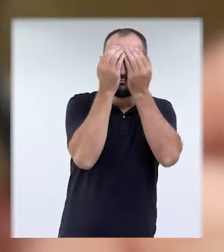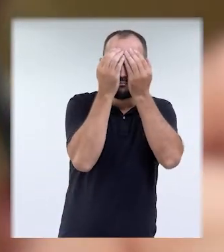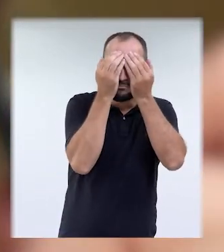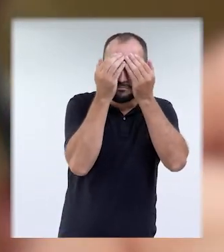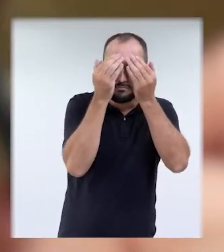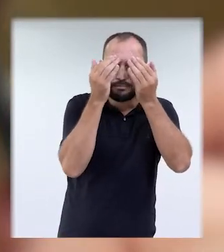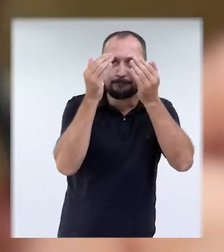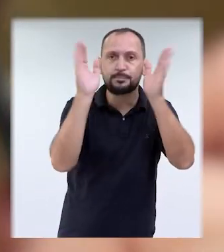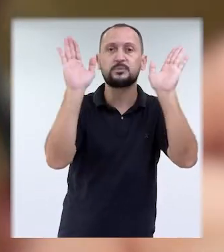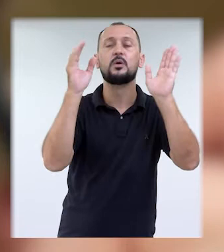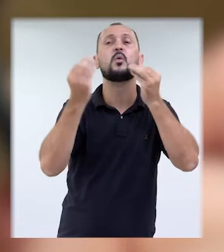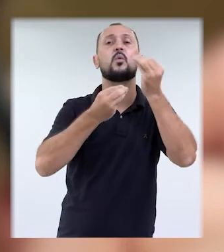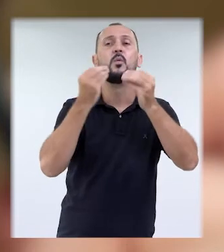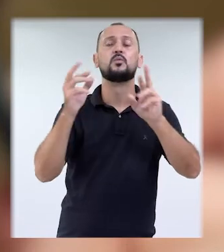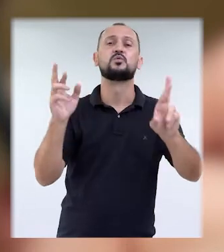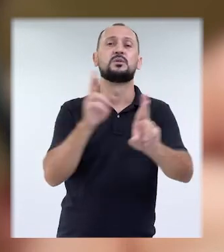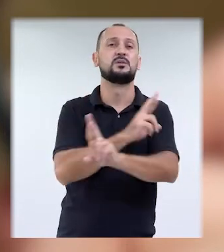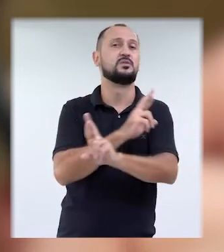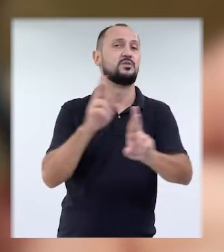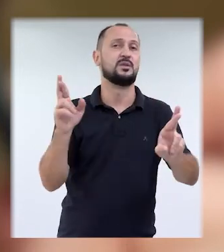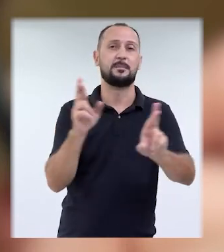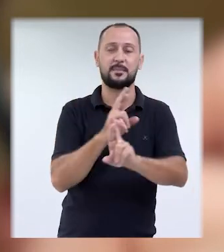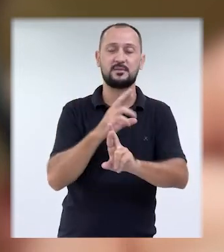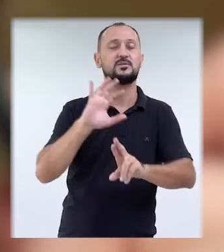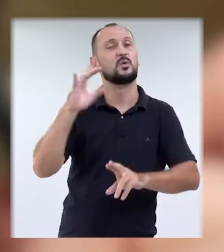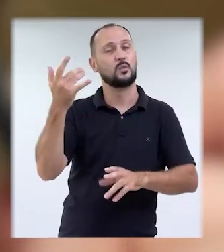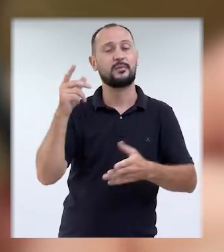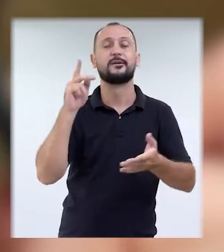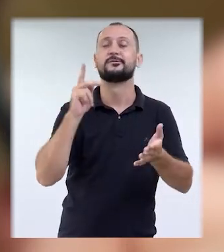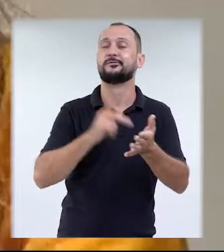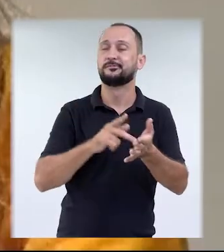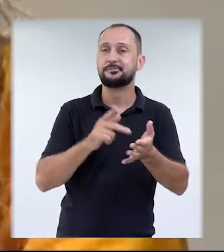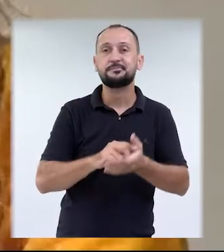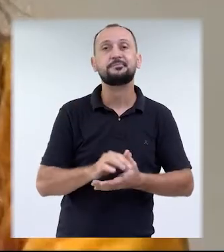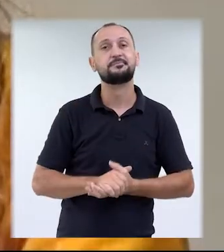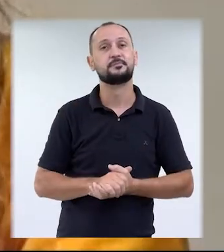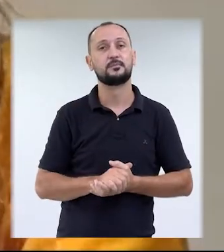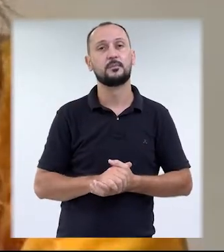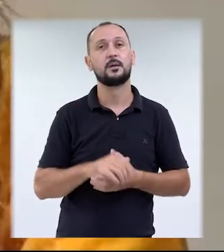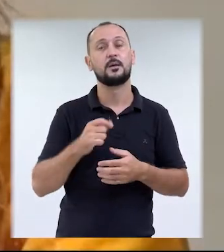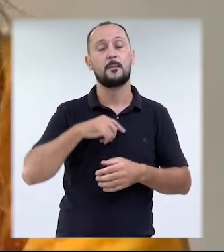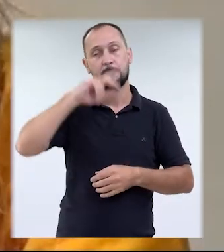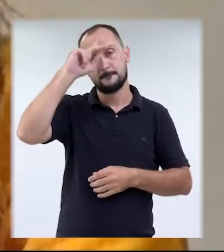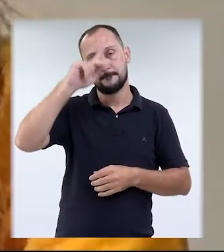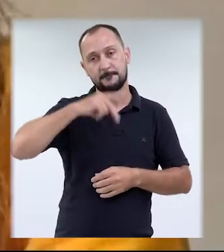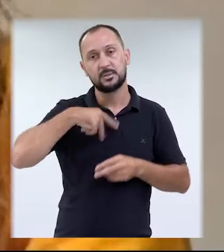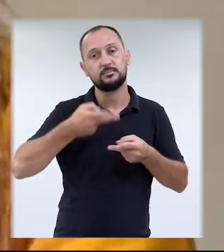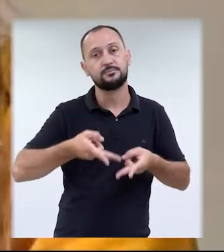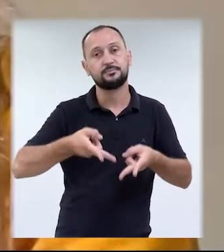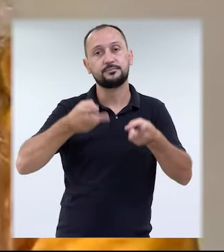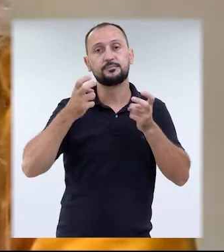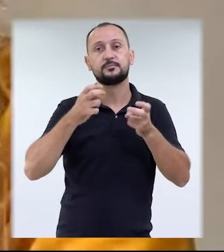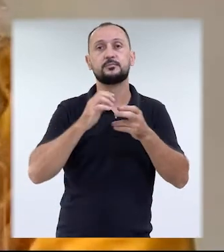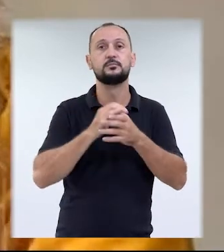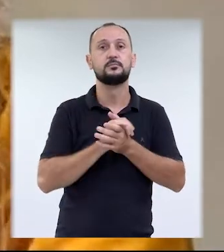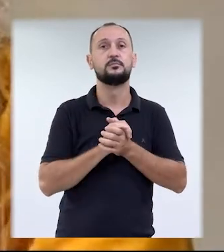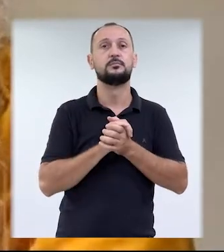estamos inconscientes dos relacionamentos. Então, realmente olhar para si,